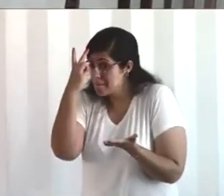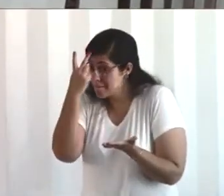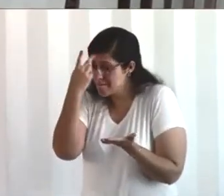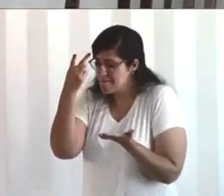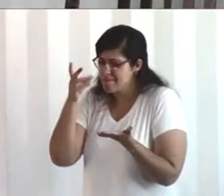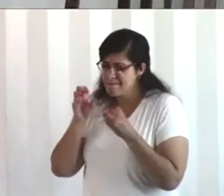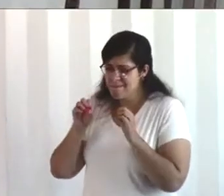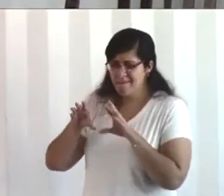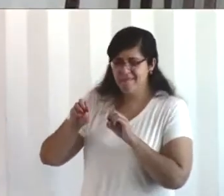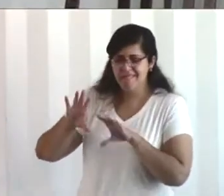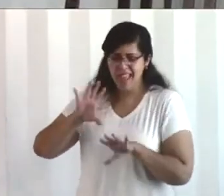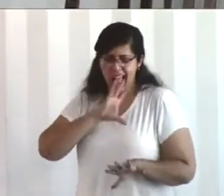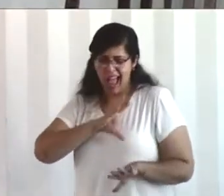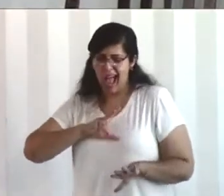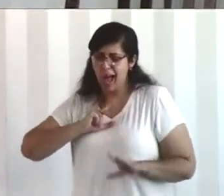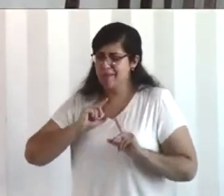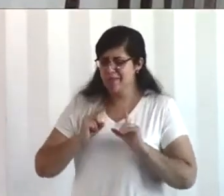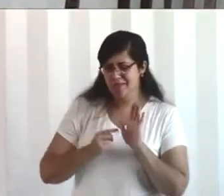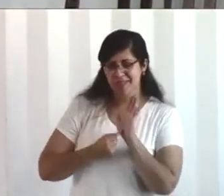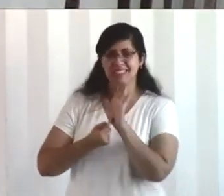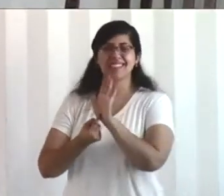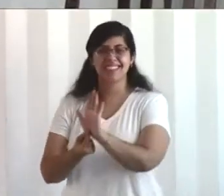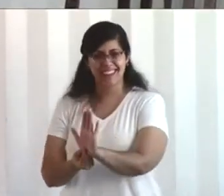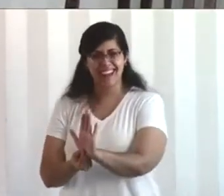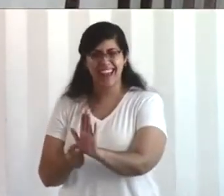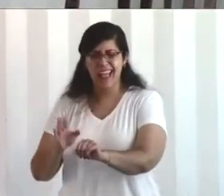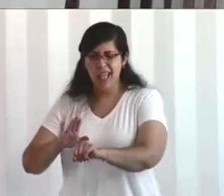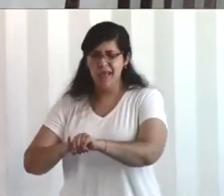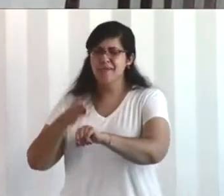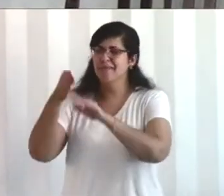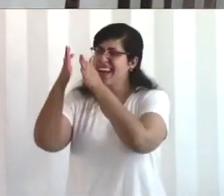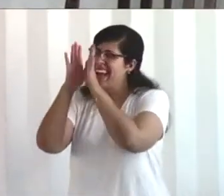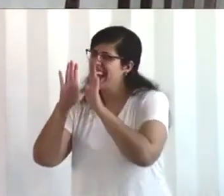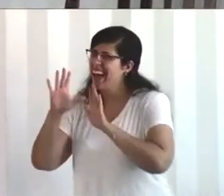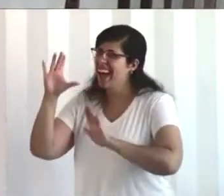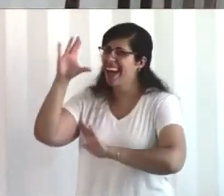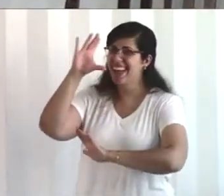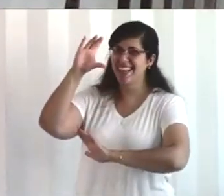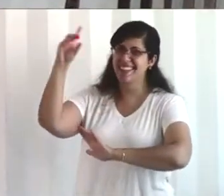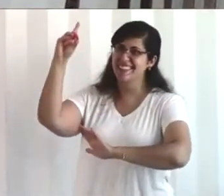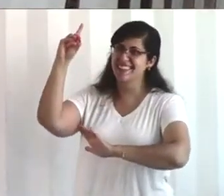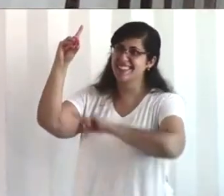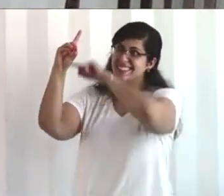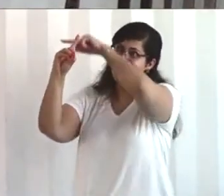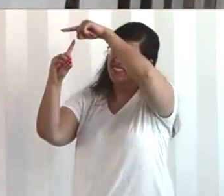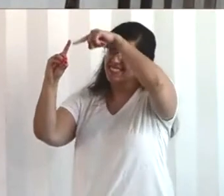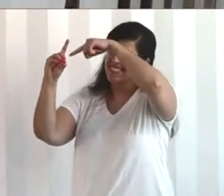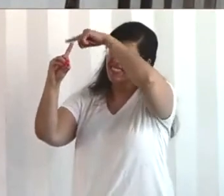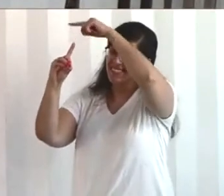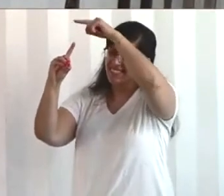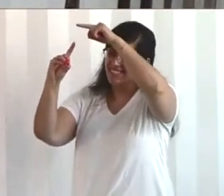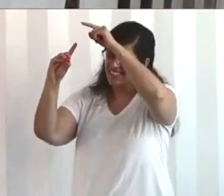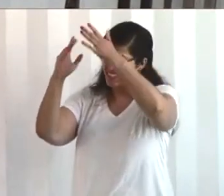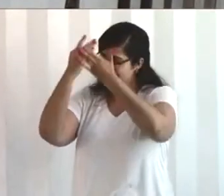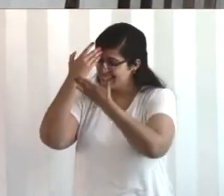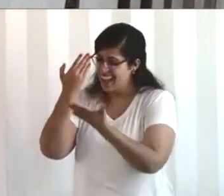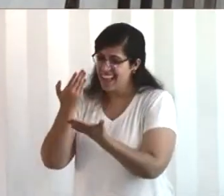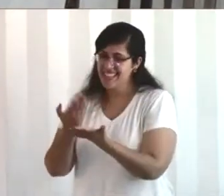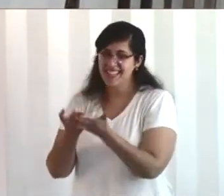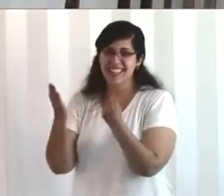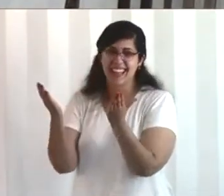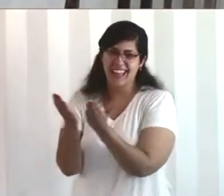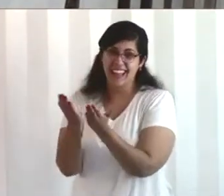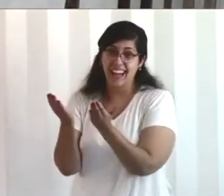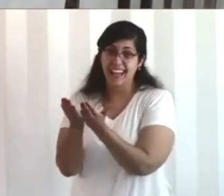nossas igrejas é mais um adorador. É mais um santificado, é mais um justificado pela fé, é mais